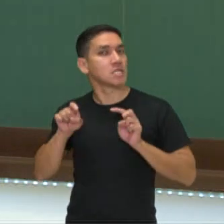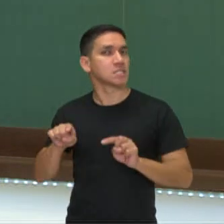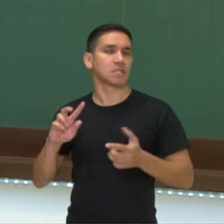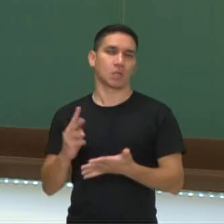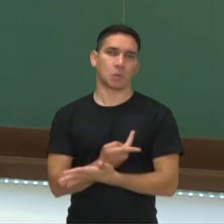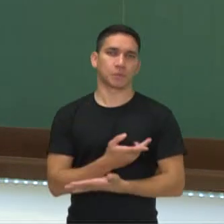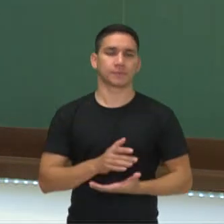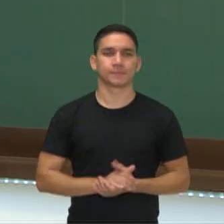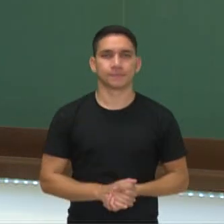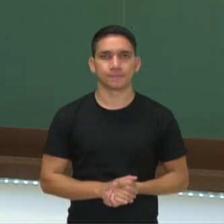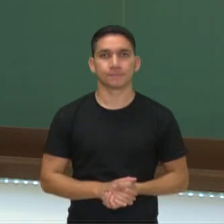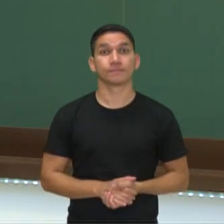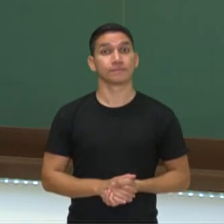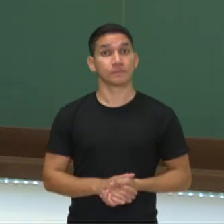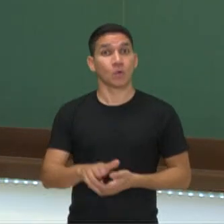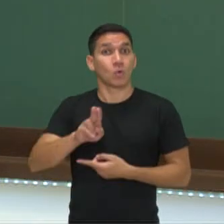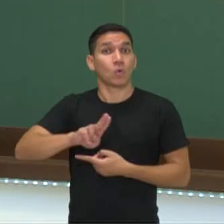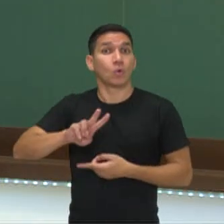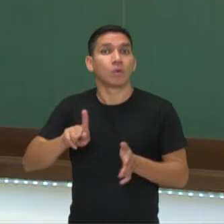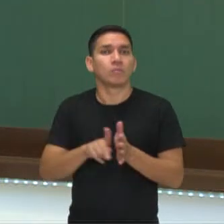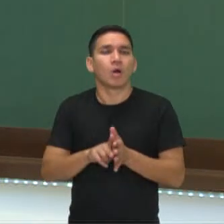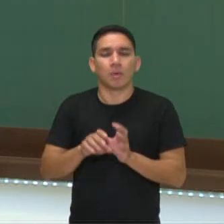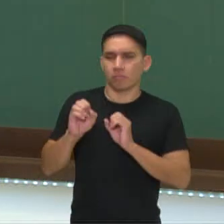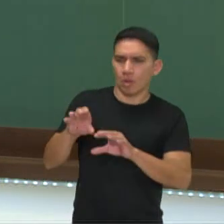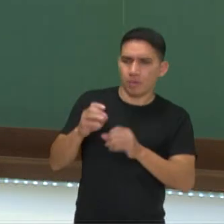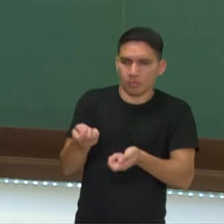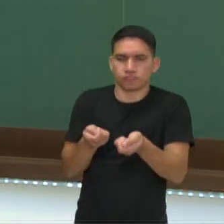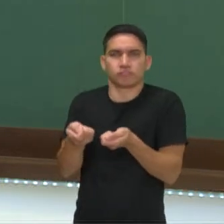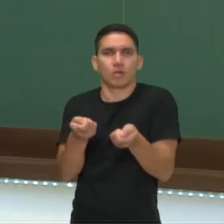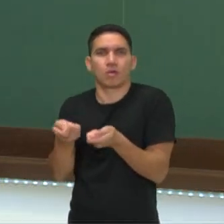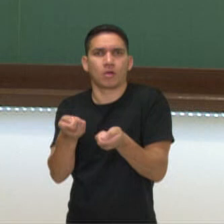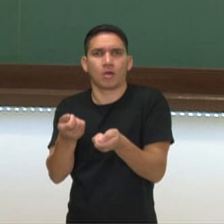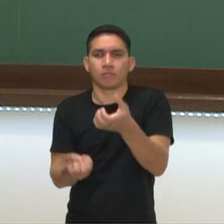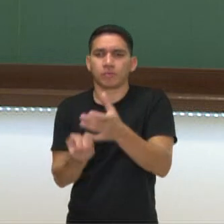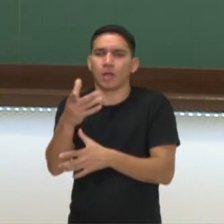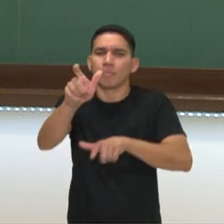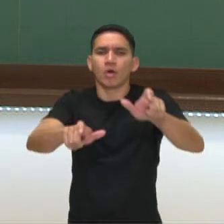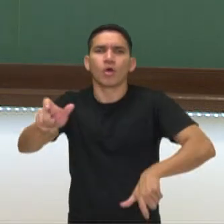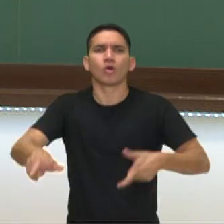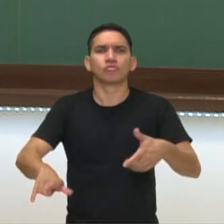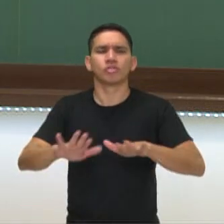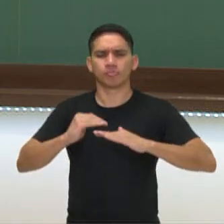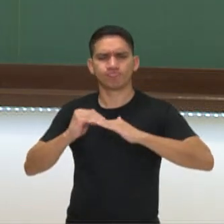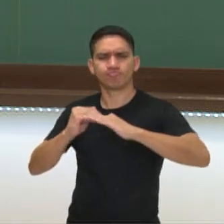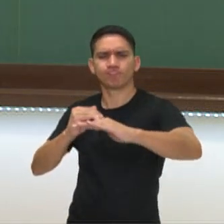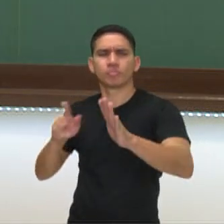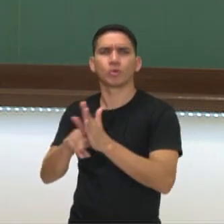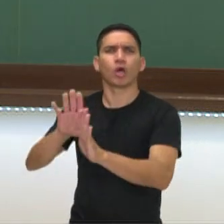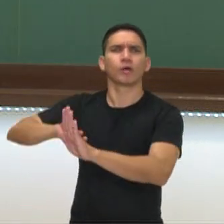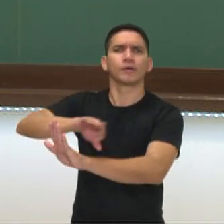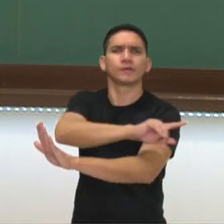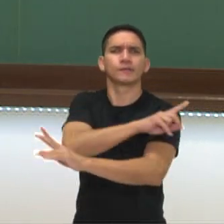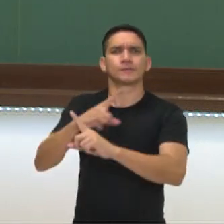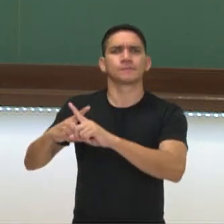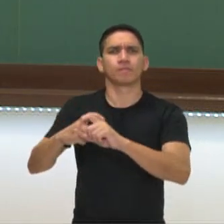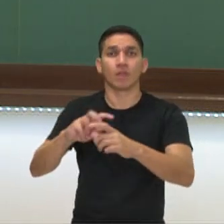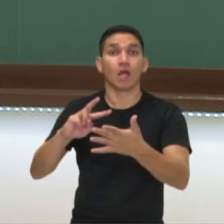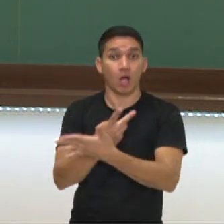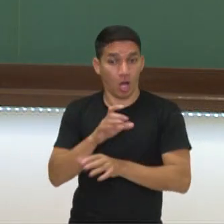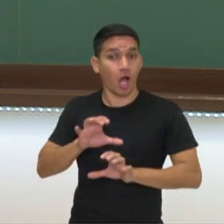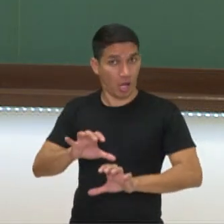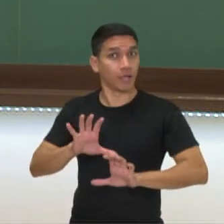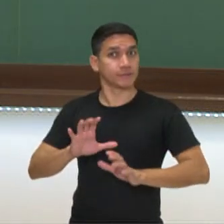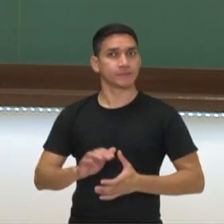devoção. O uso da educação dirigida para a formação de cidadãos alinhados aos ideais nazistas acontecia.